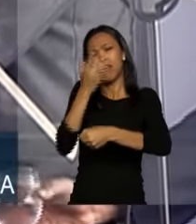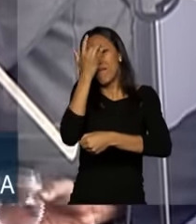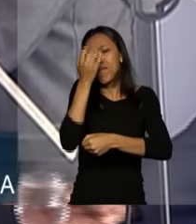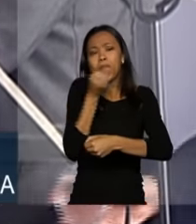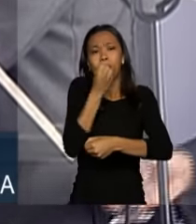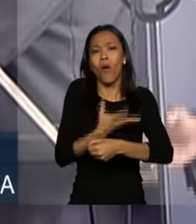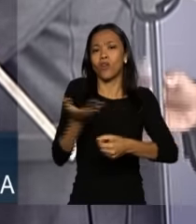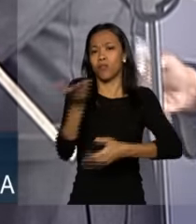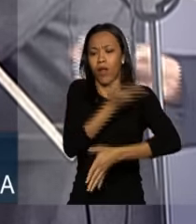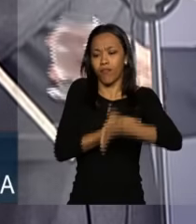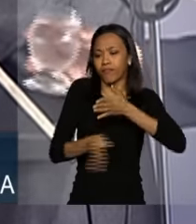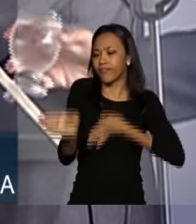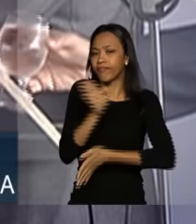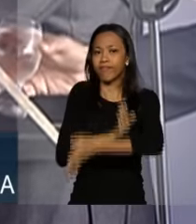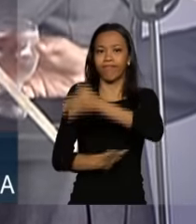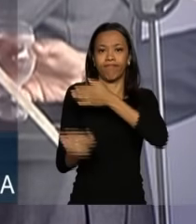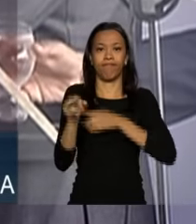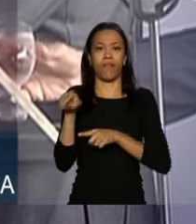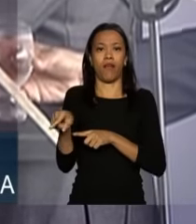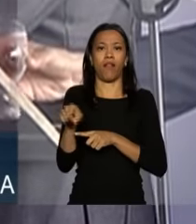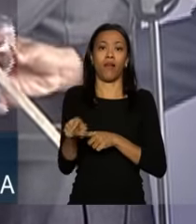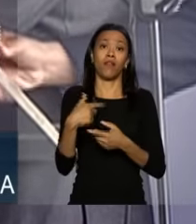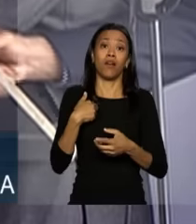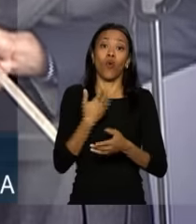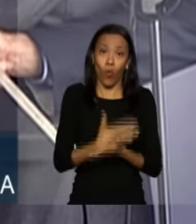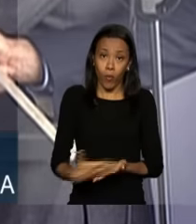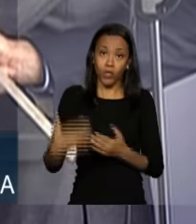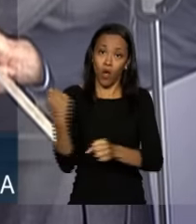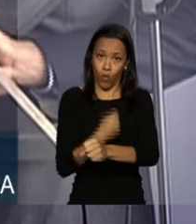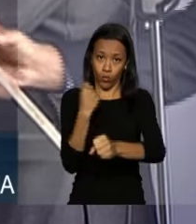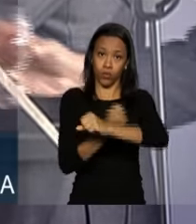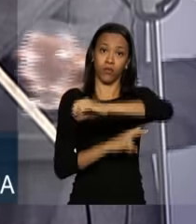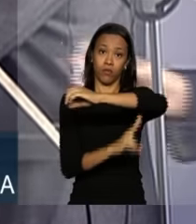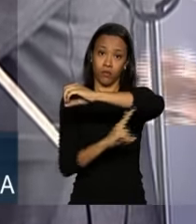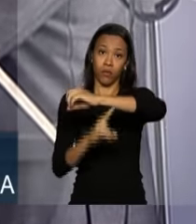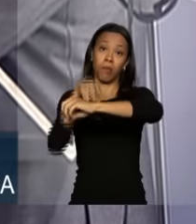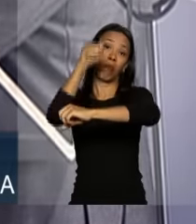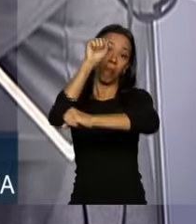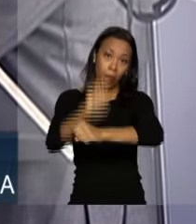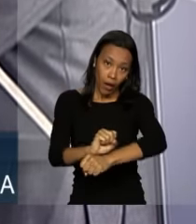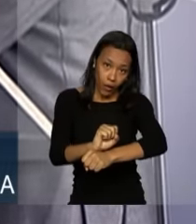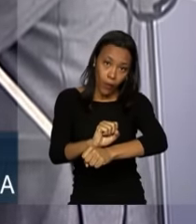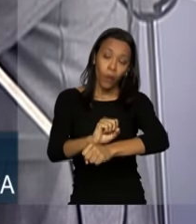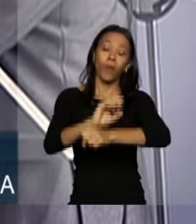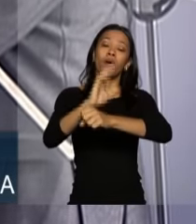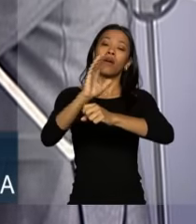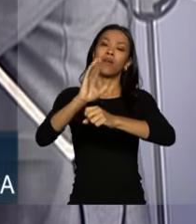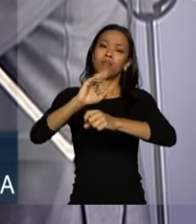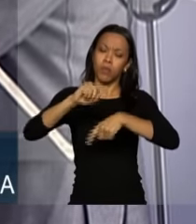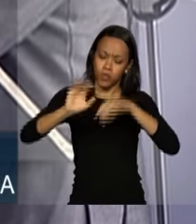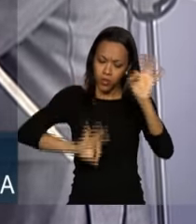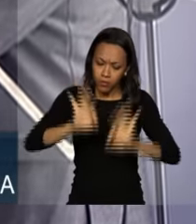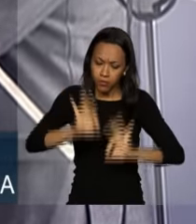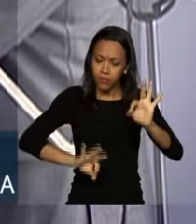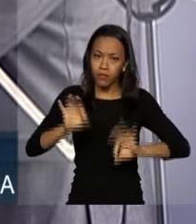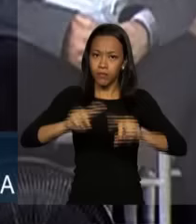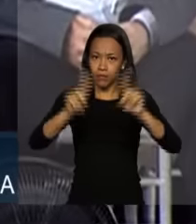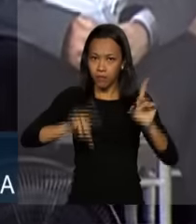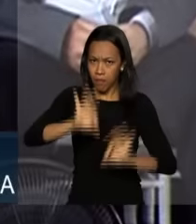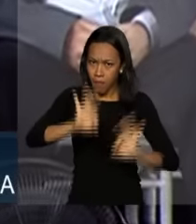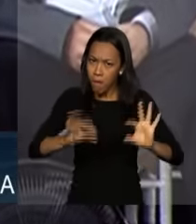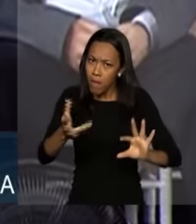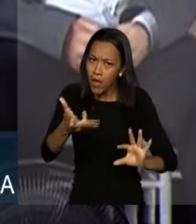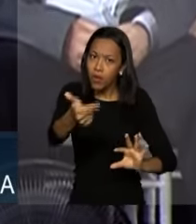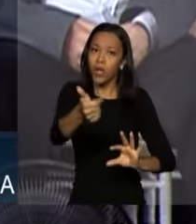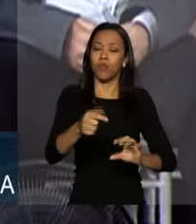ser iniciada em 2013, parou, fizemos gestão e melhoramos o projeto. Licitou de